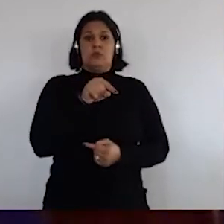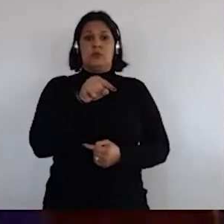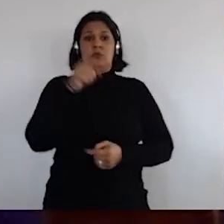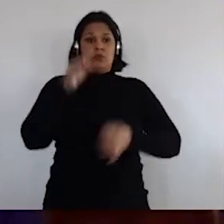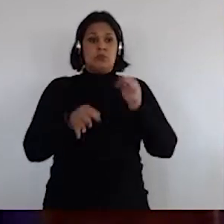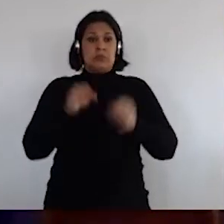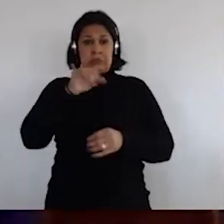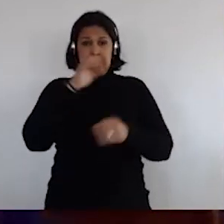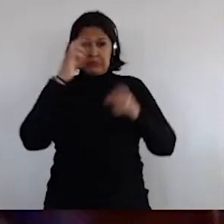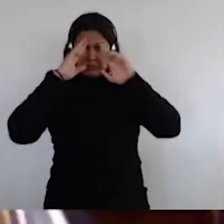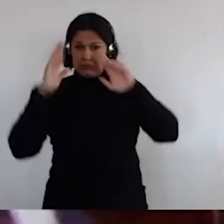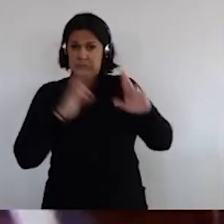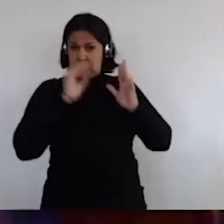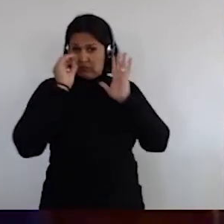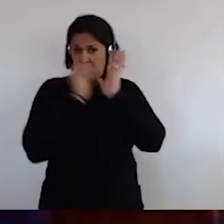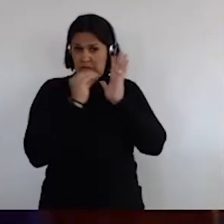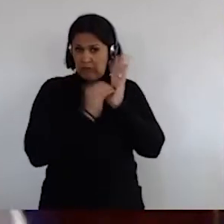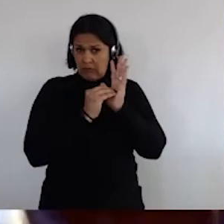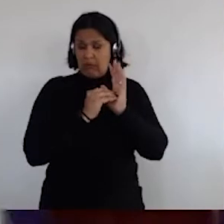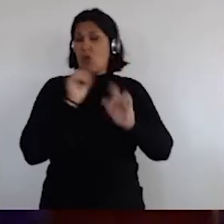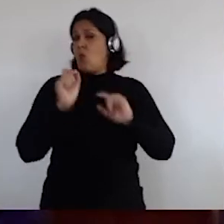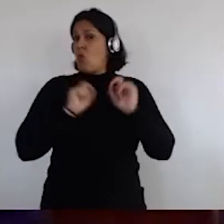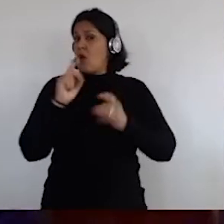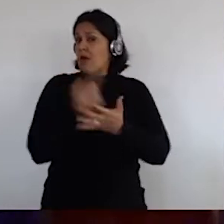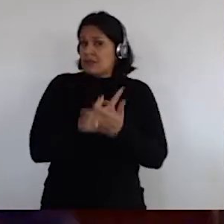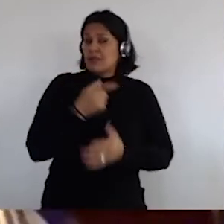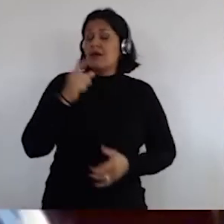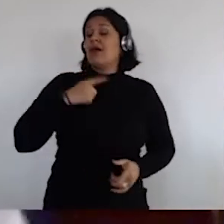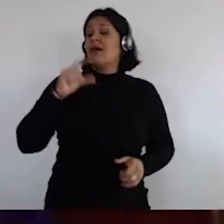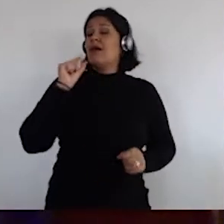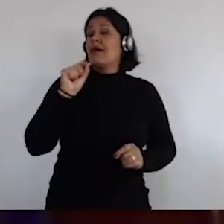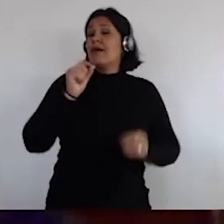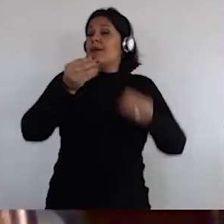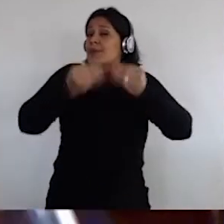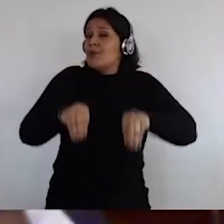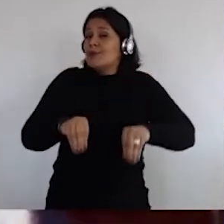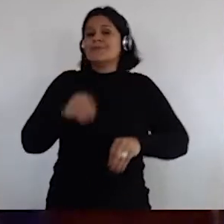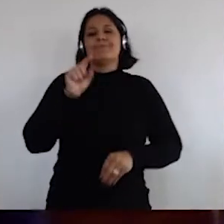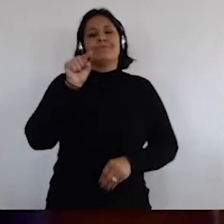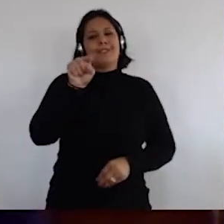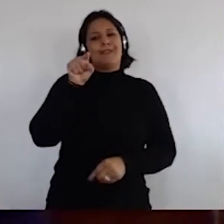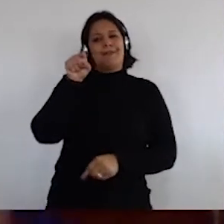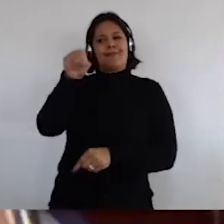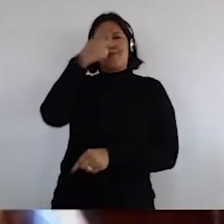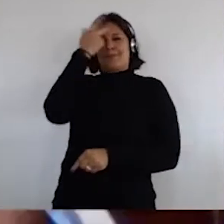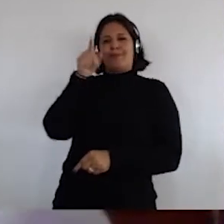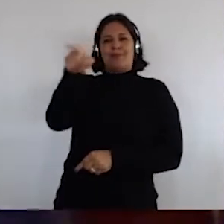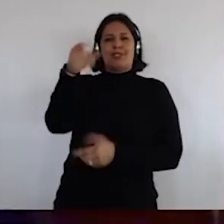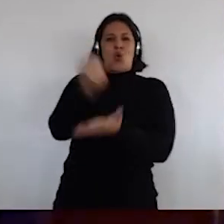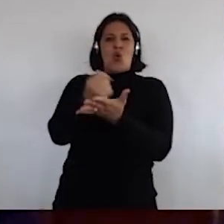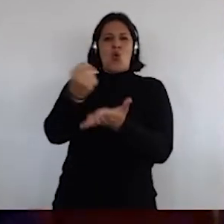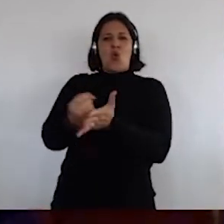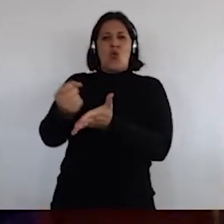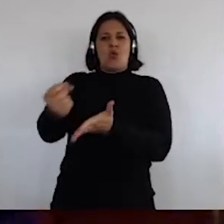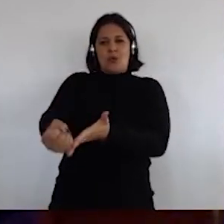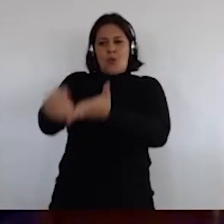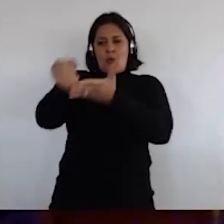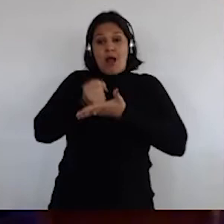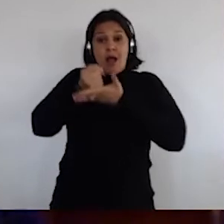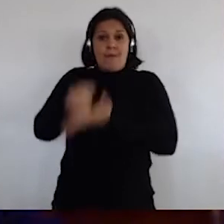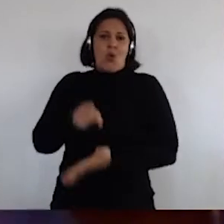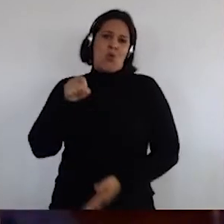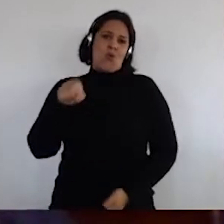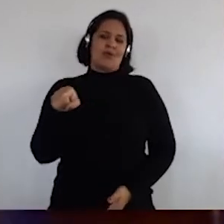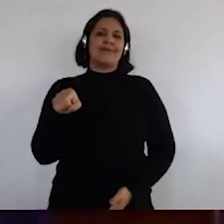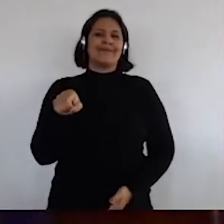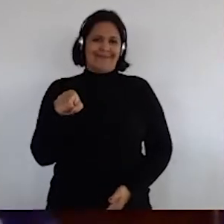atividade profissional, quem sofrerá o prejuízo será aquele que o contratou para a defesa dos seus direitos. Isto